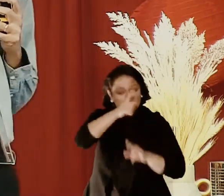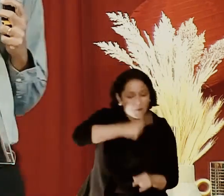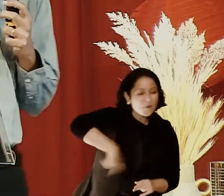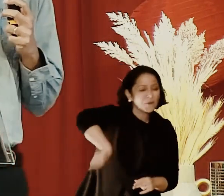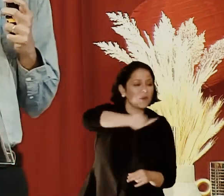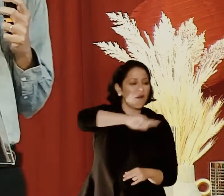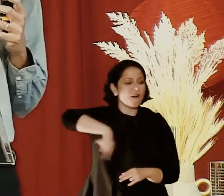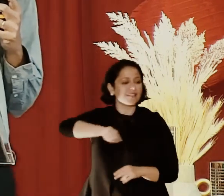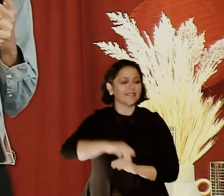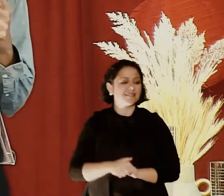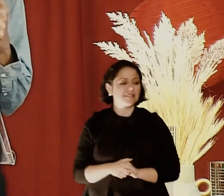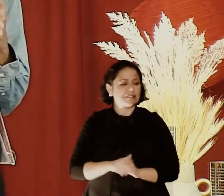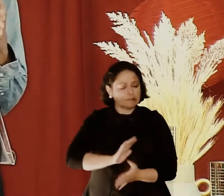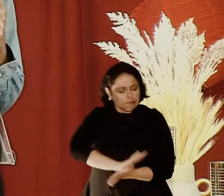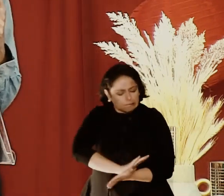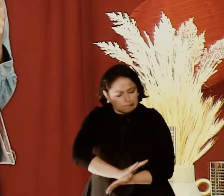humilhado,